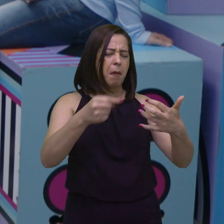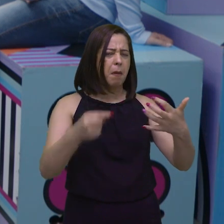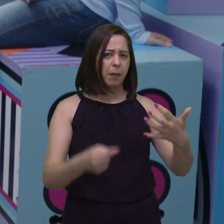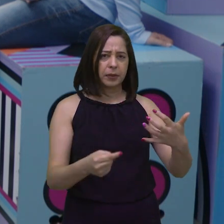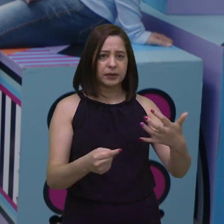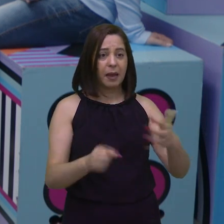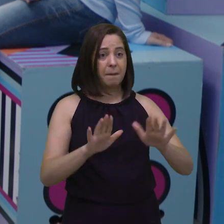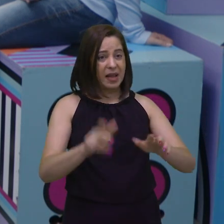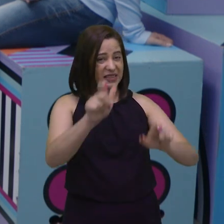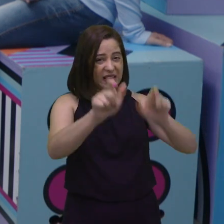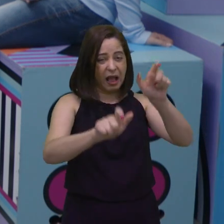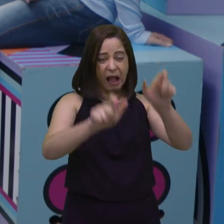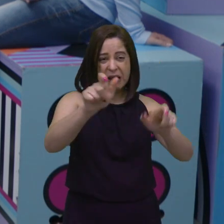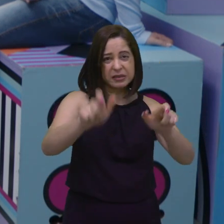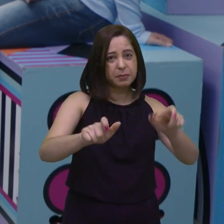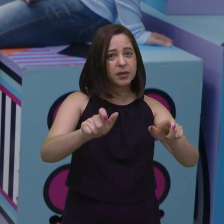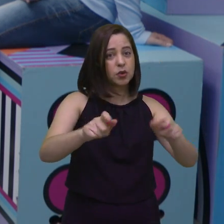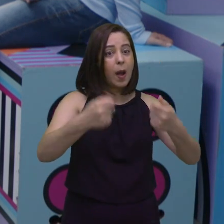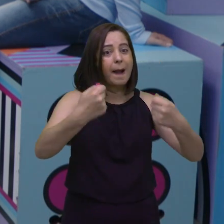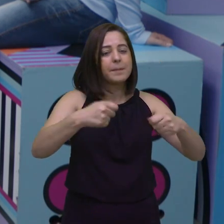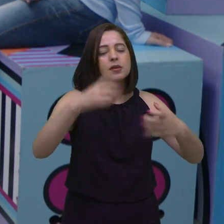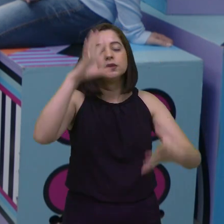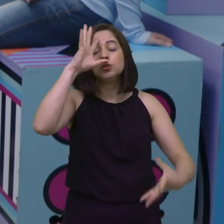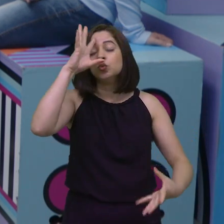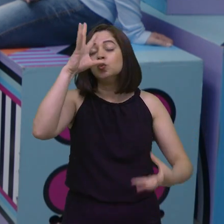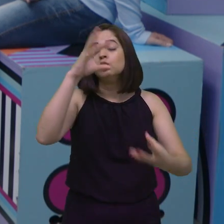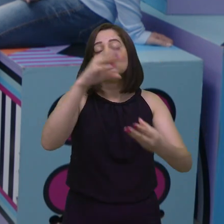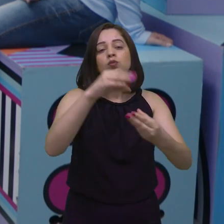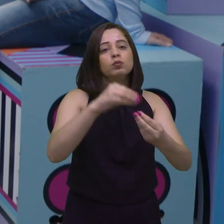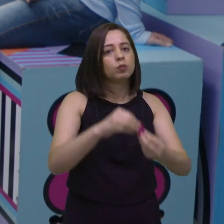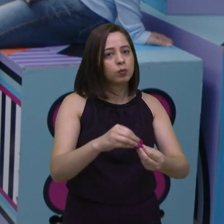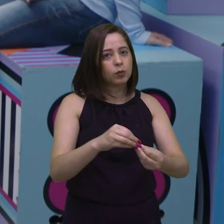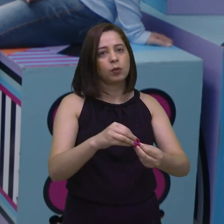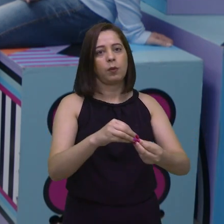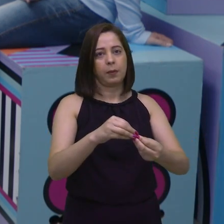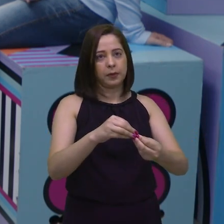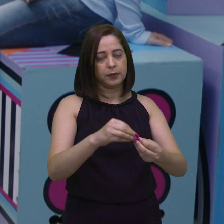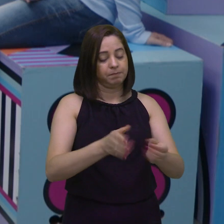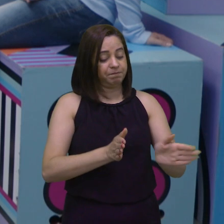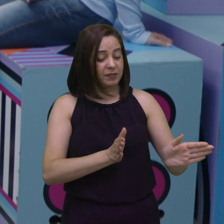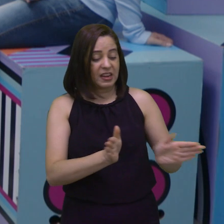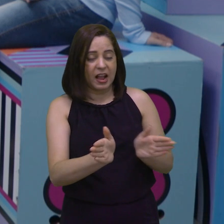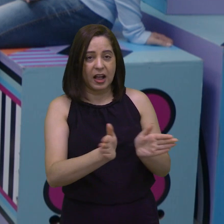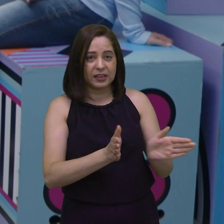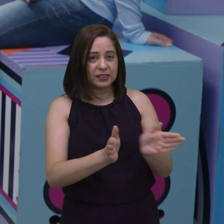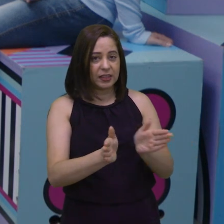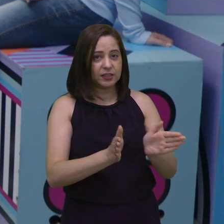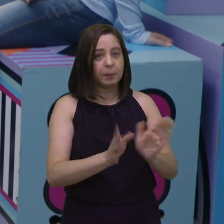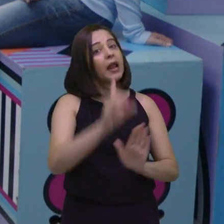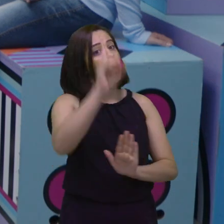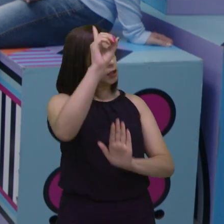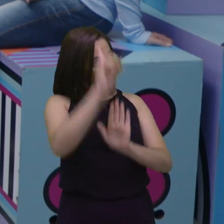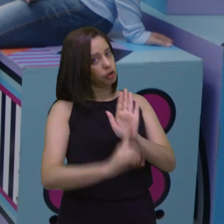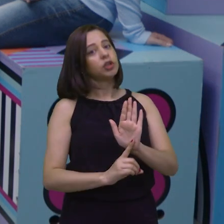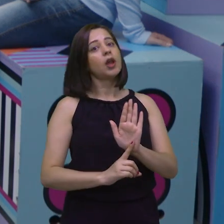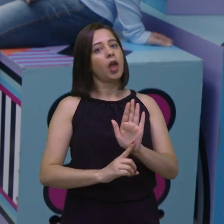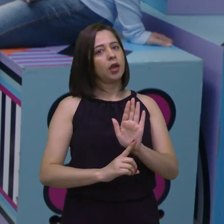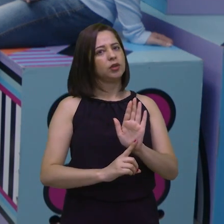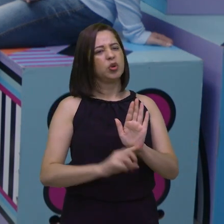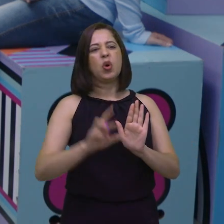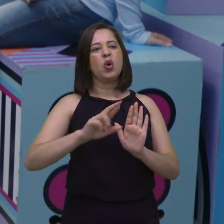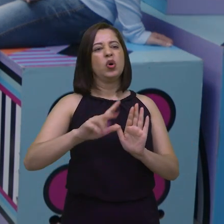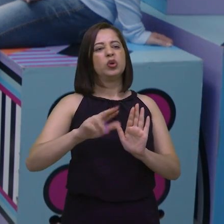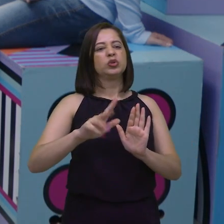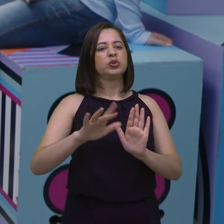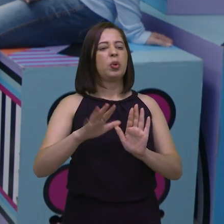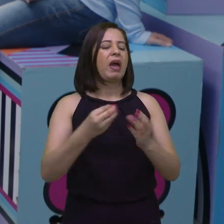E uma das coisas que as pessoas precisam entender é que a acessibilidade é um direito, ela